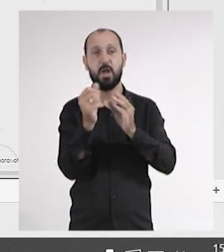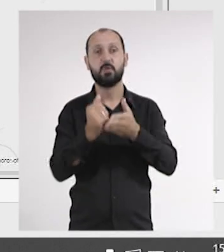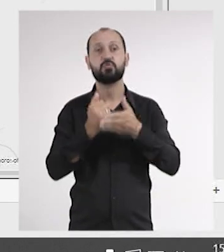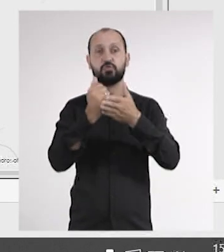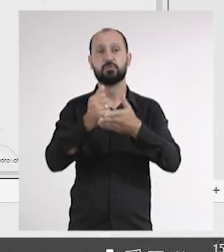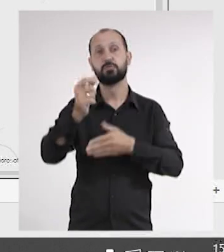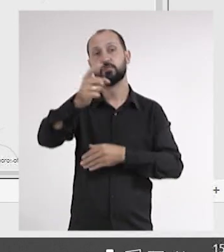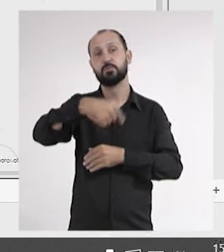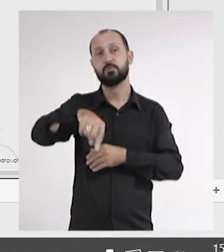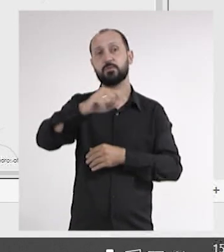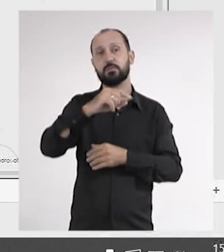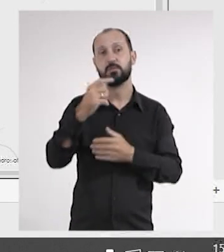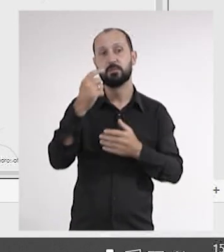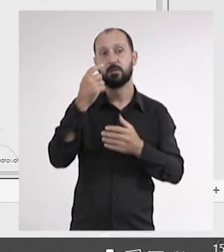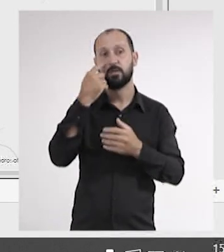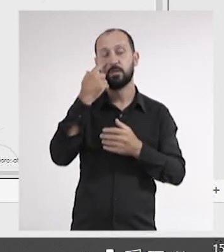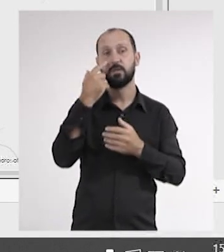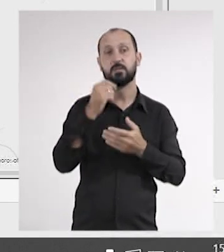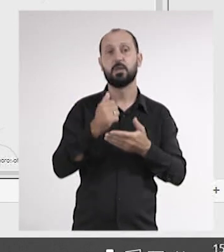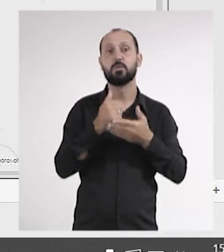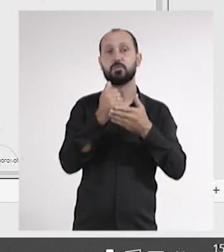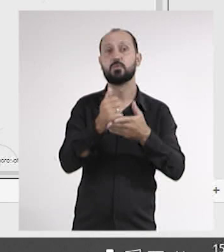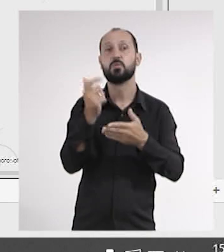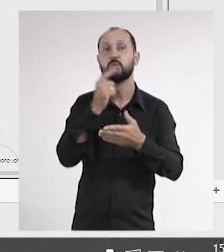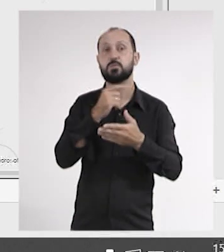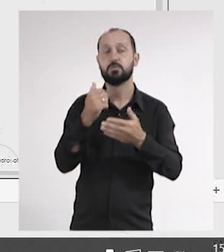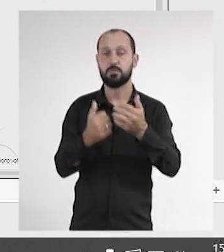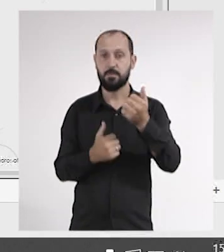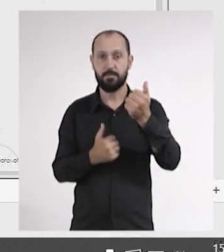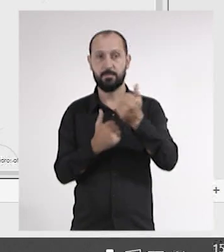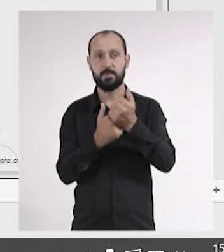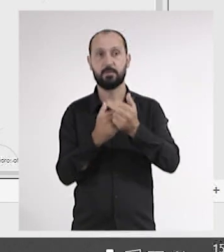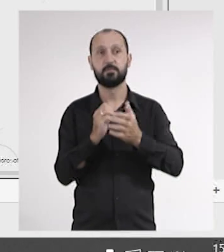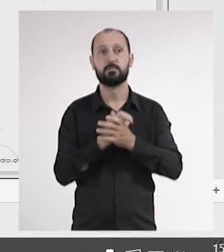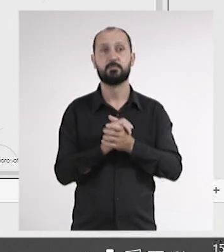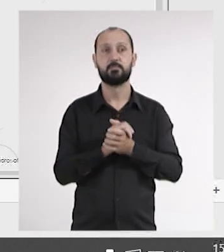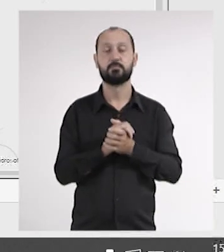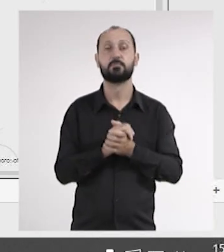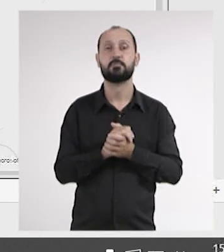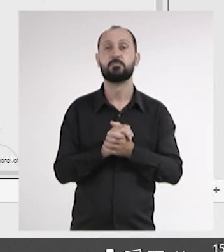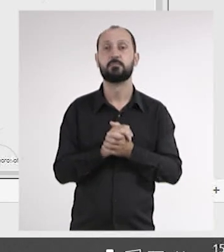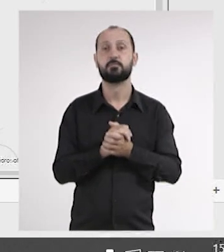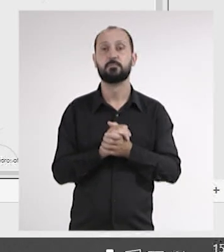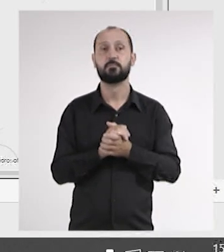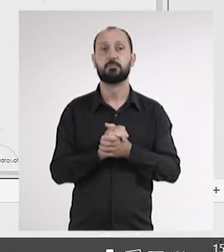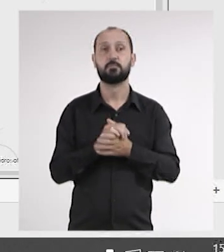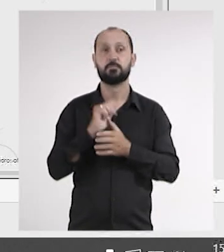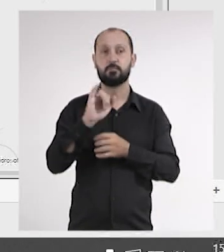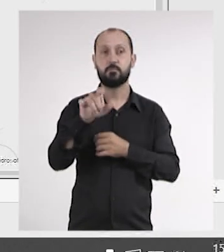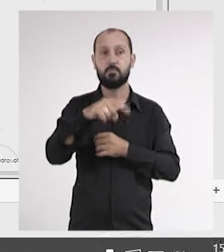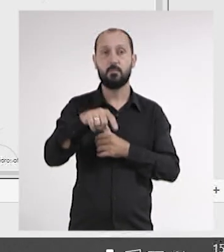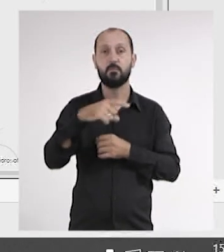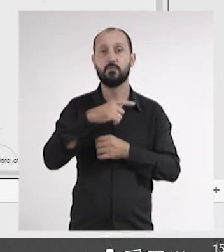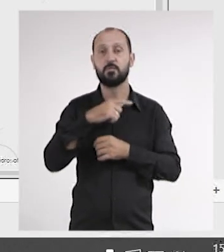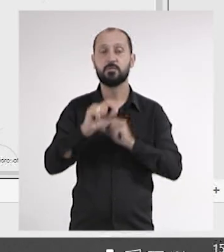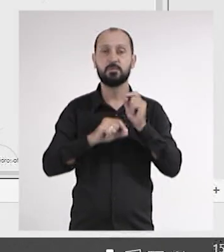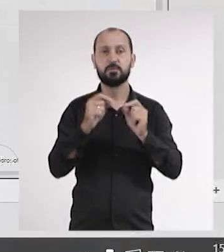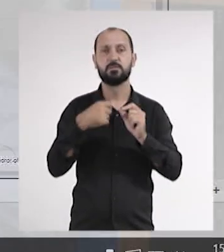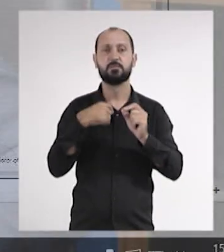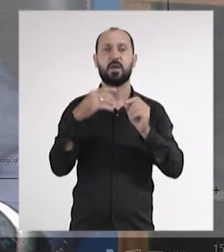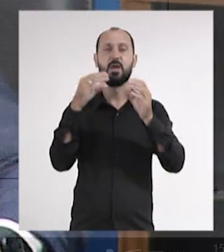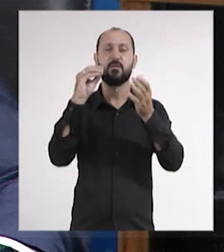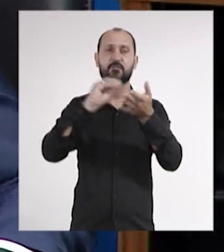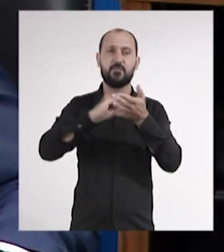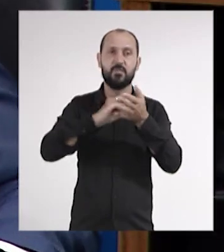então, a que as contribuições possam se amparar nisso. Se houver algo que vocês entendam que não está bem colocado, né, que